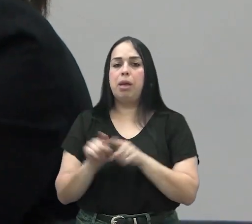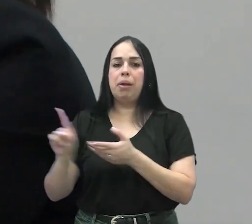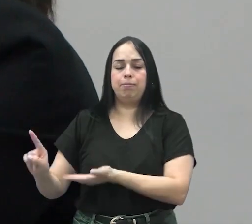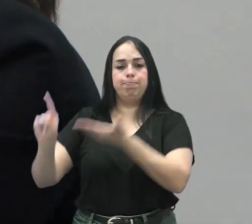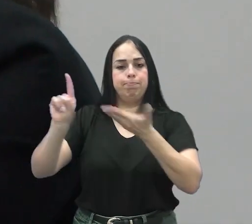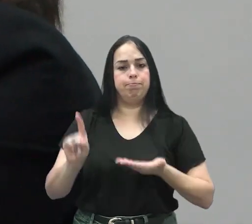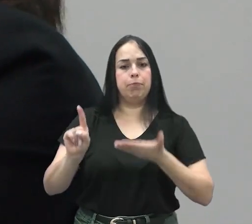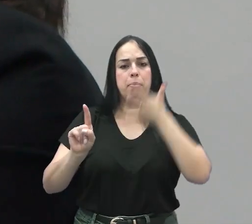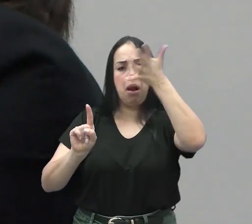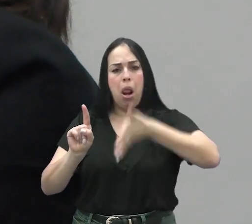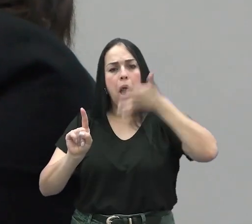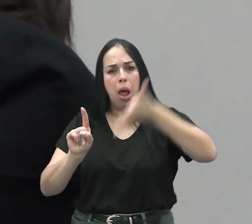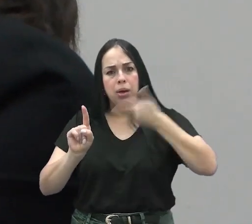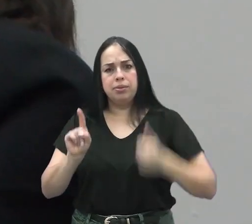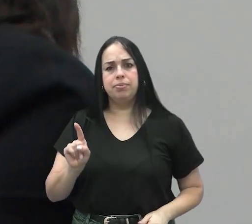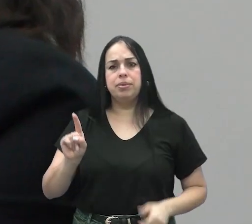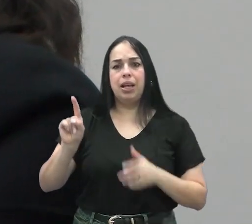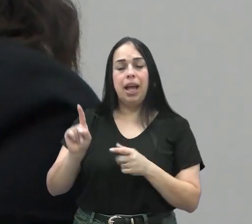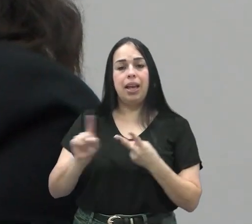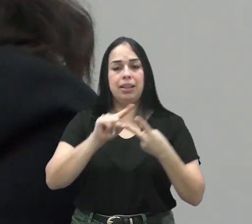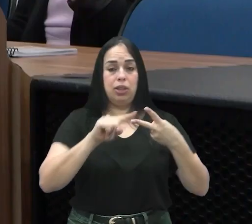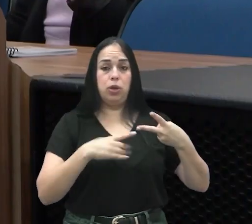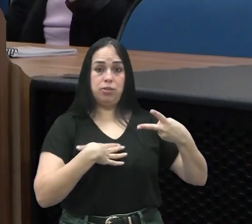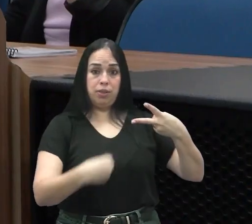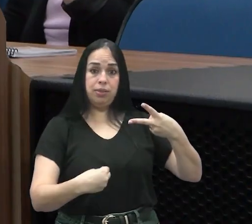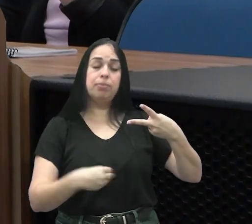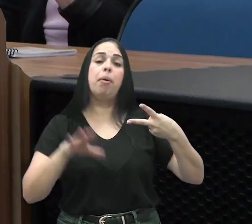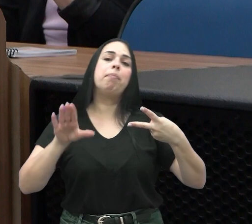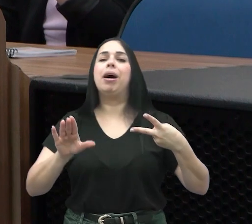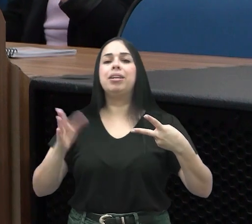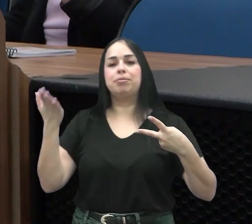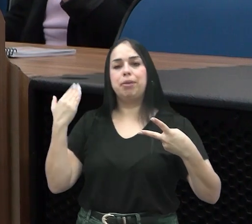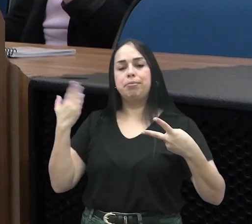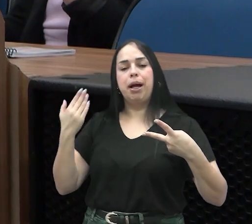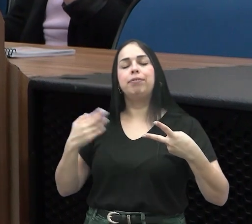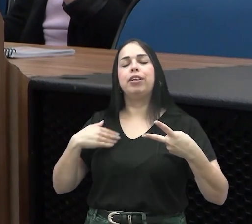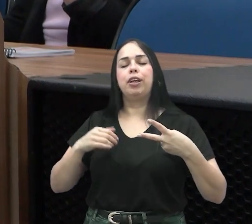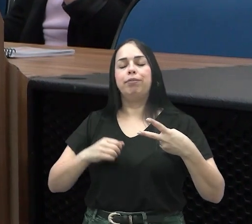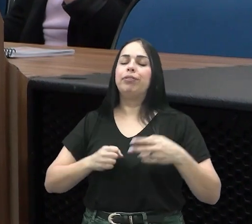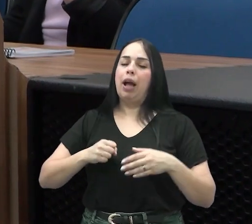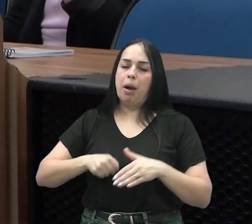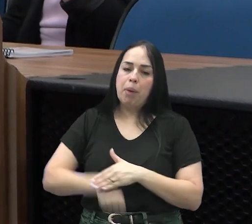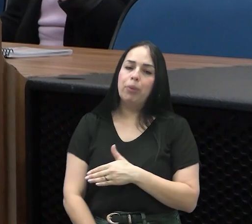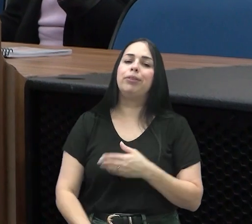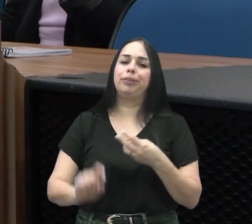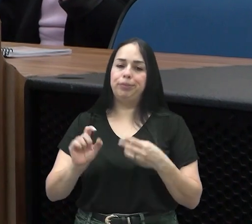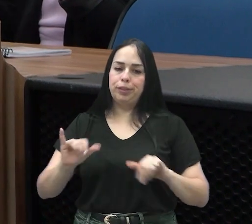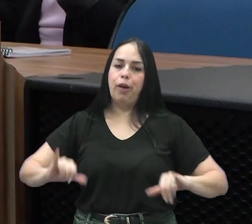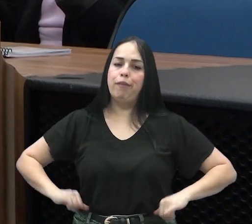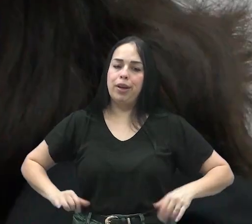também foi uma das convidadas a participar da audiência pública. Ela é mãe de 2 crianças, mas sofreu aborto em outras